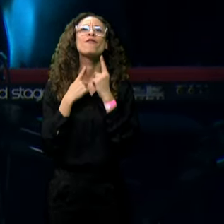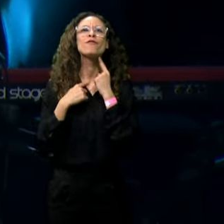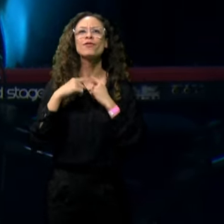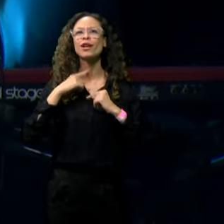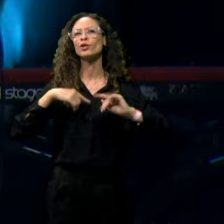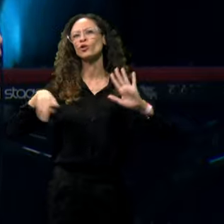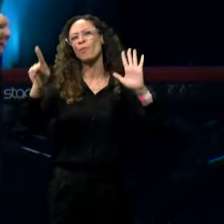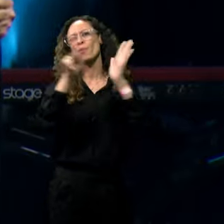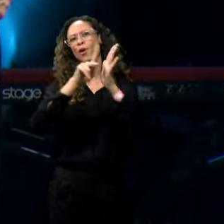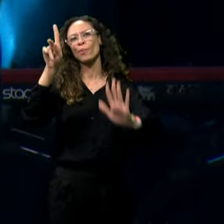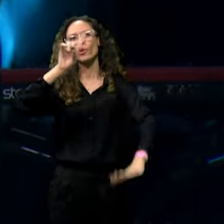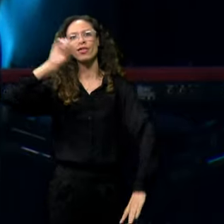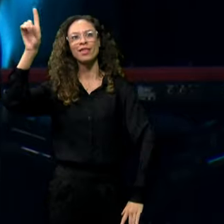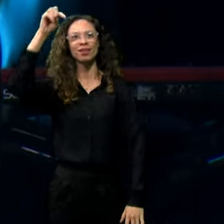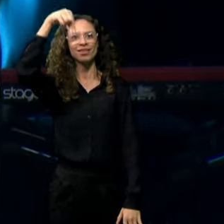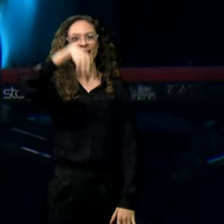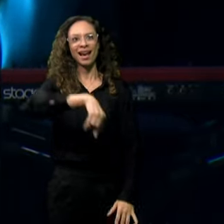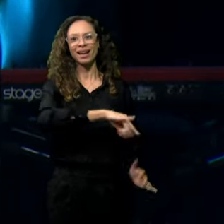Terra